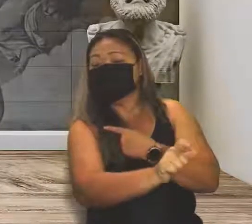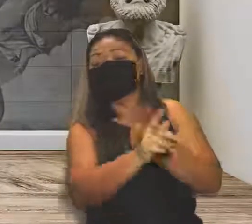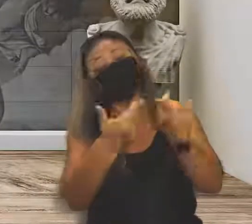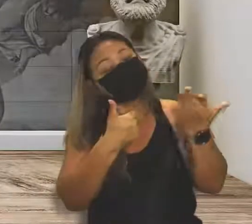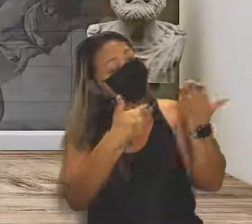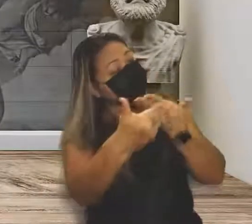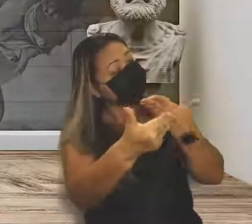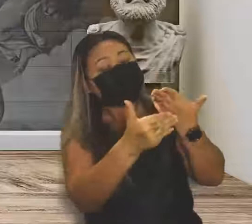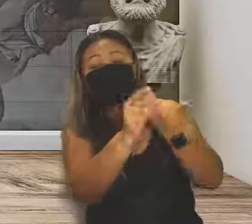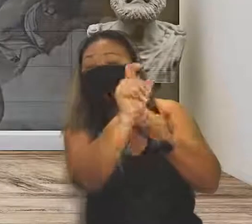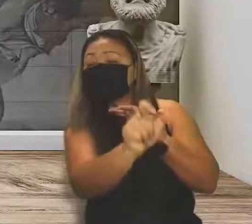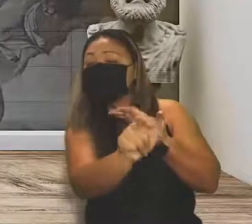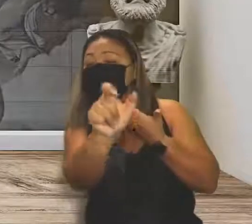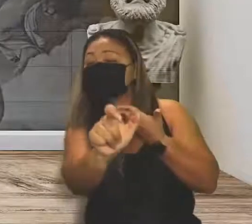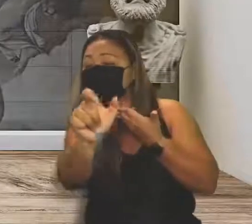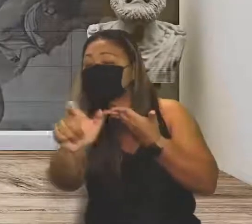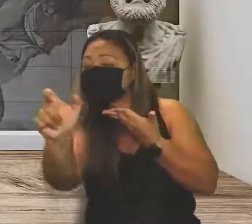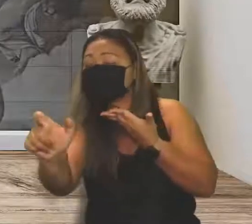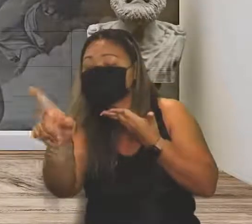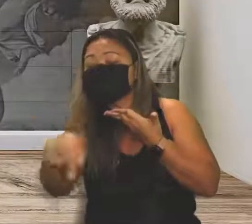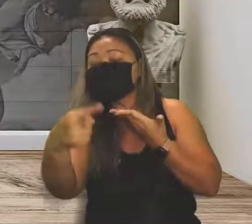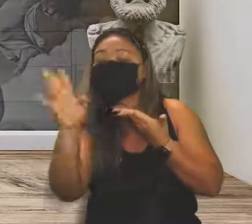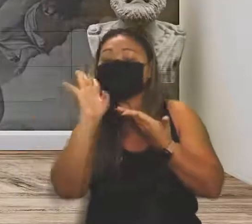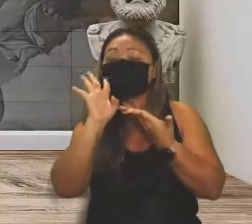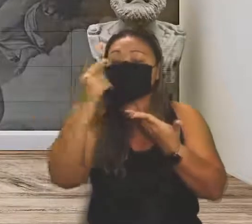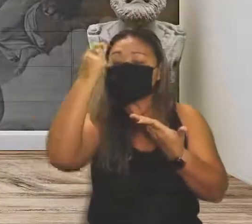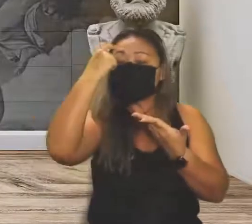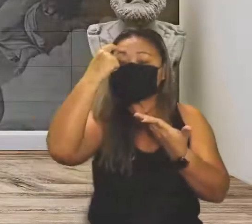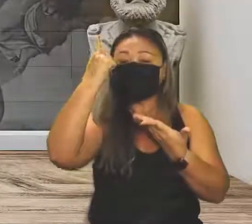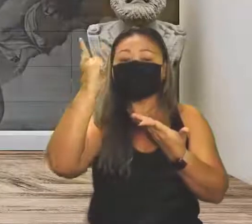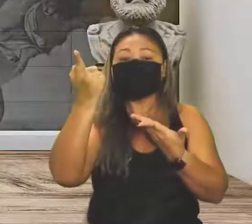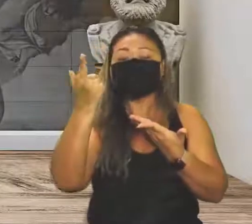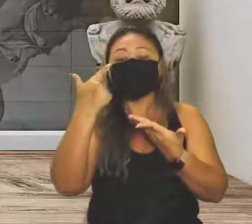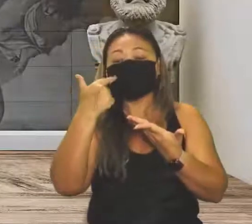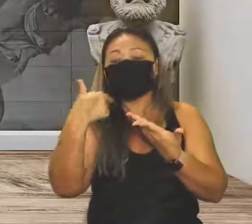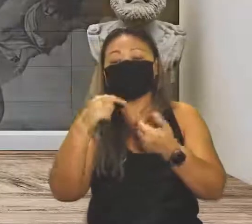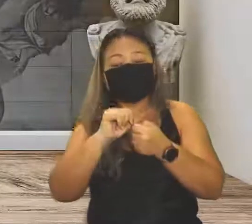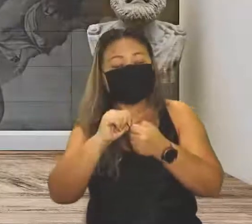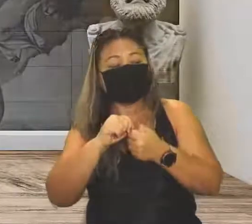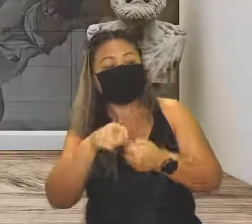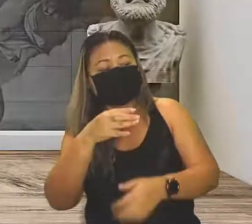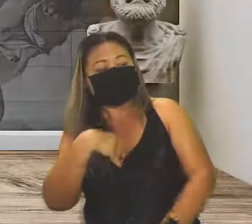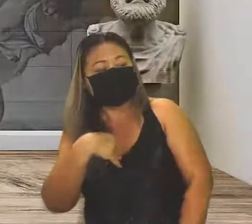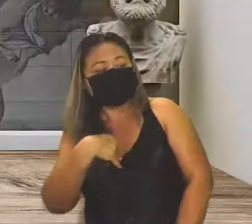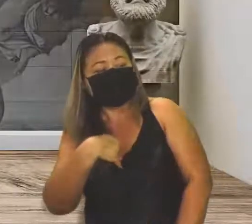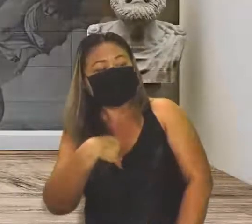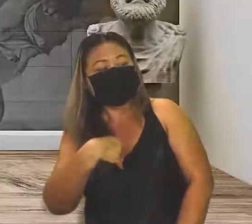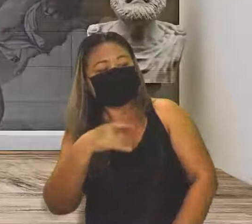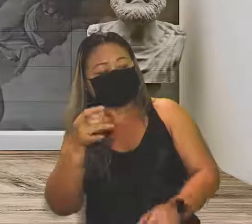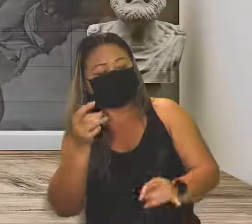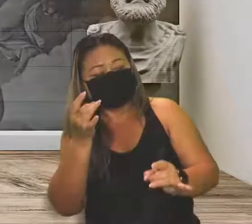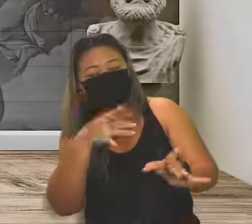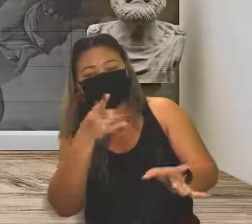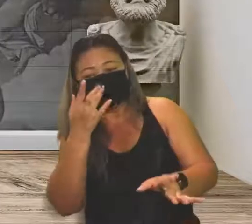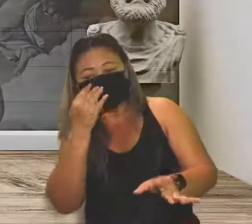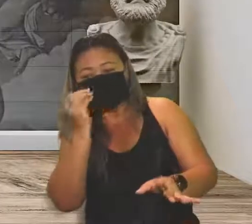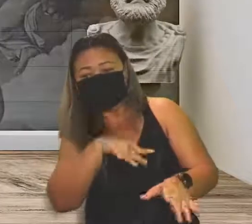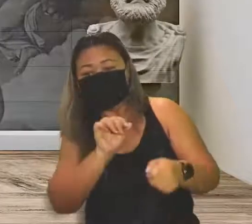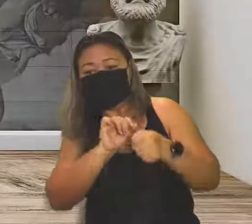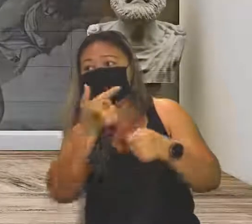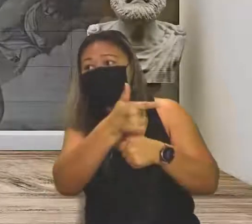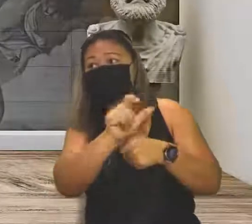tipos de pessoas. Muito legal essa ideia. Não desprezar o outro, mas dialogar,